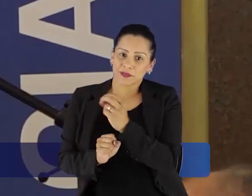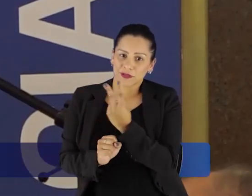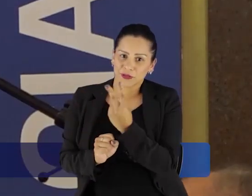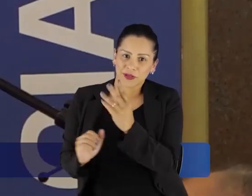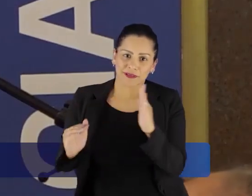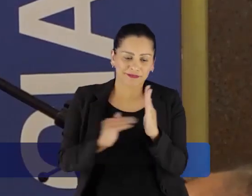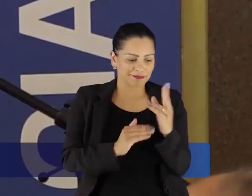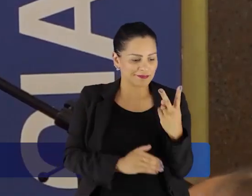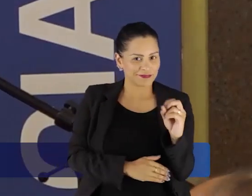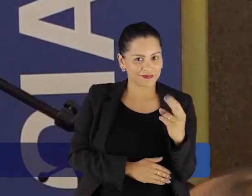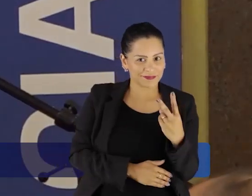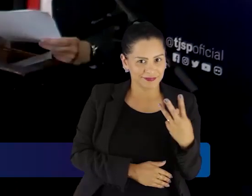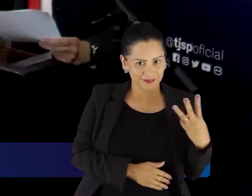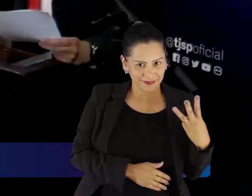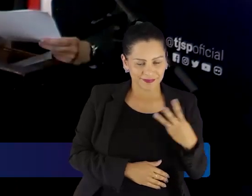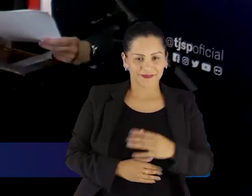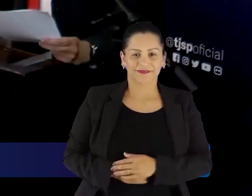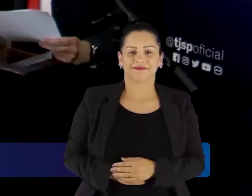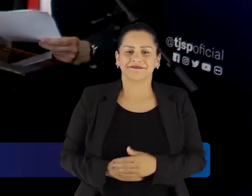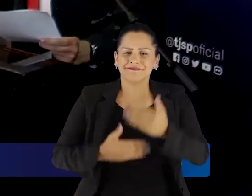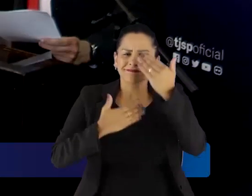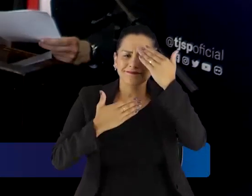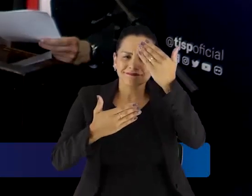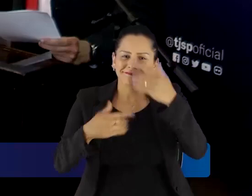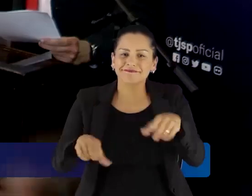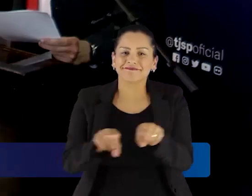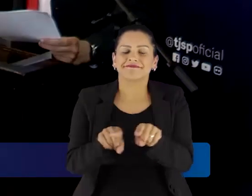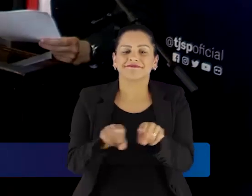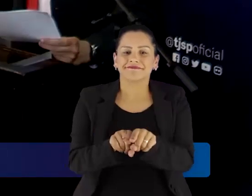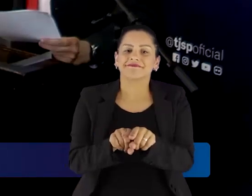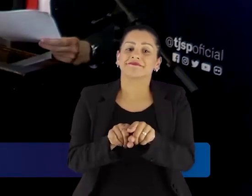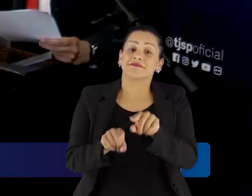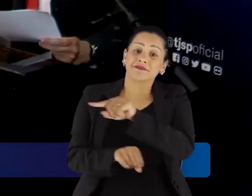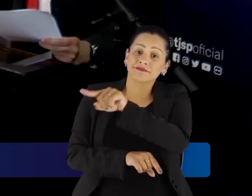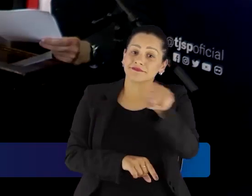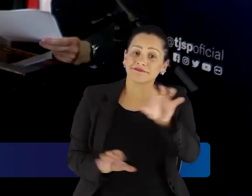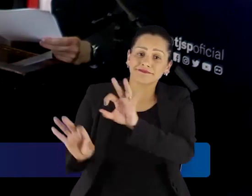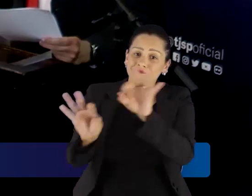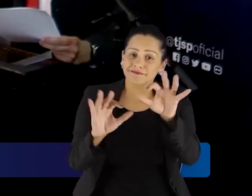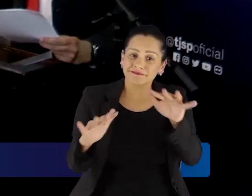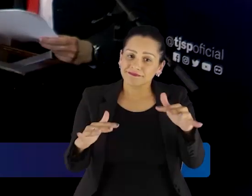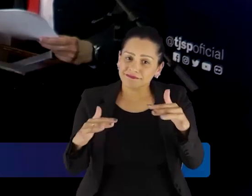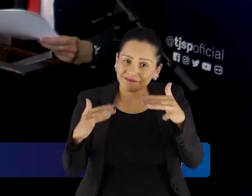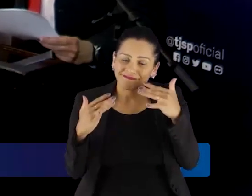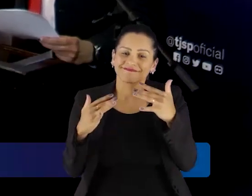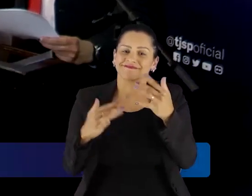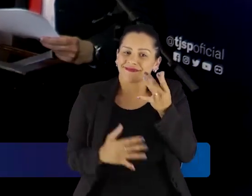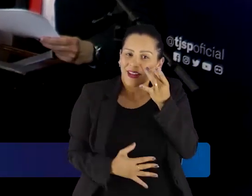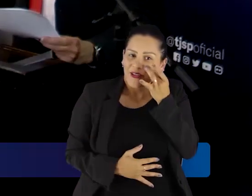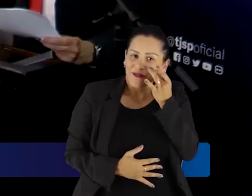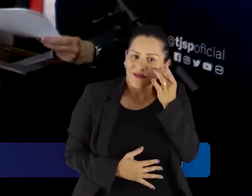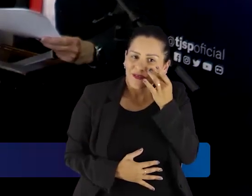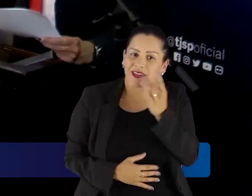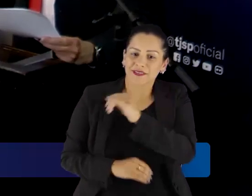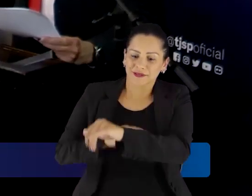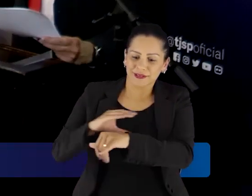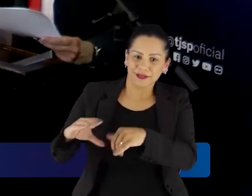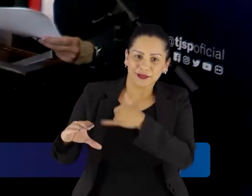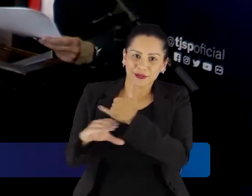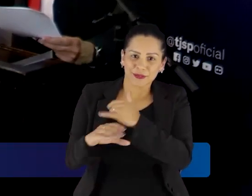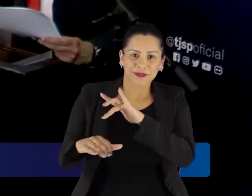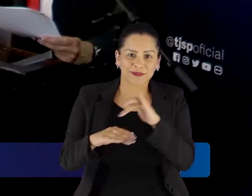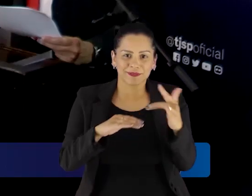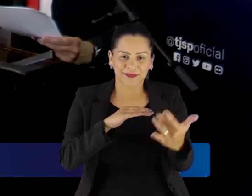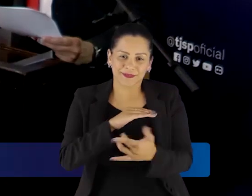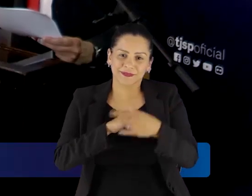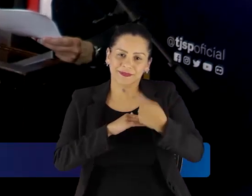2022/2023 nosso Muito obrigado também pela audiência aqueles que nos acompanham ao vivo pelos canais do